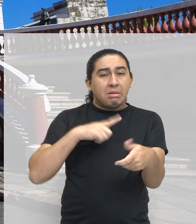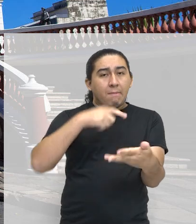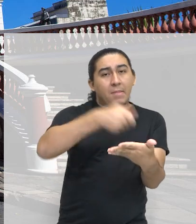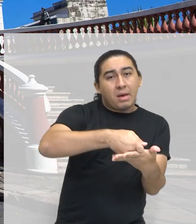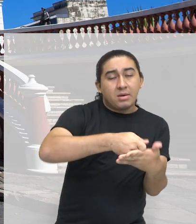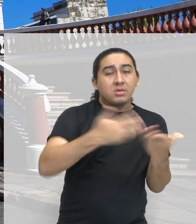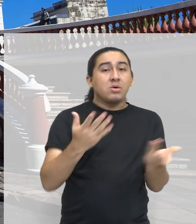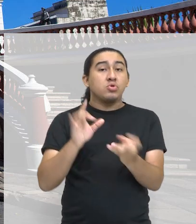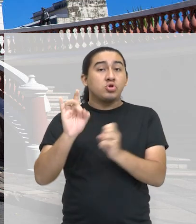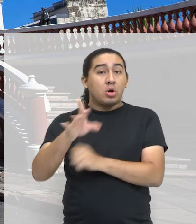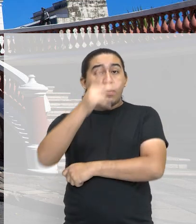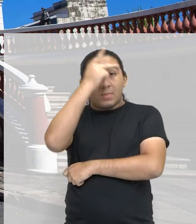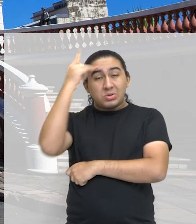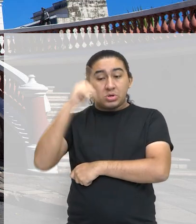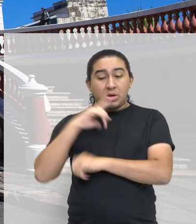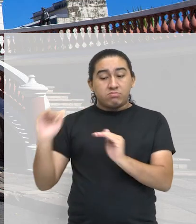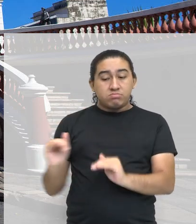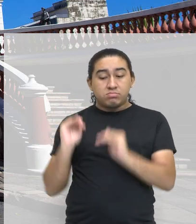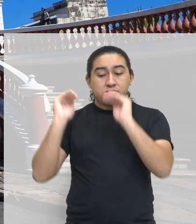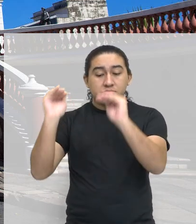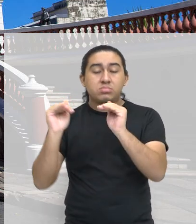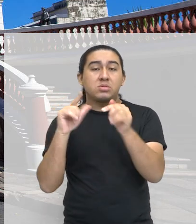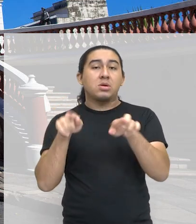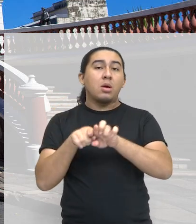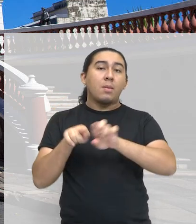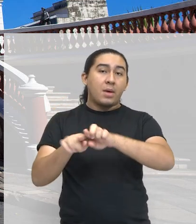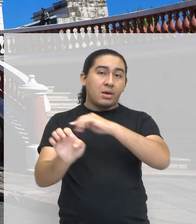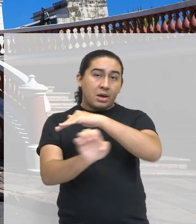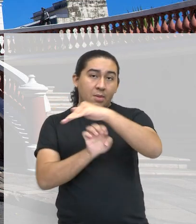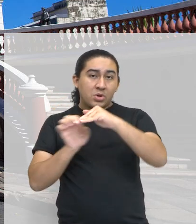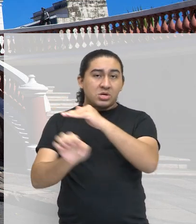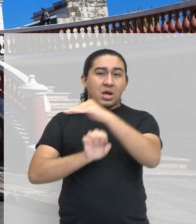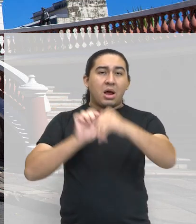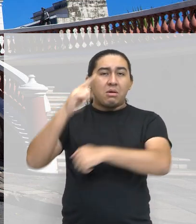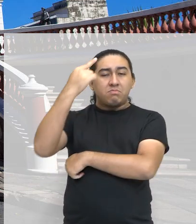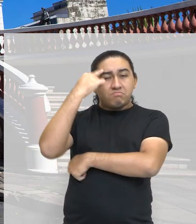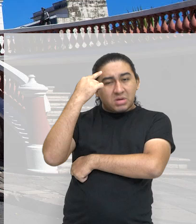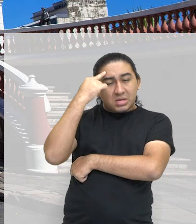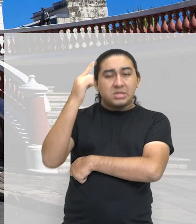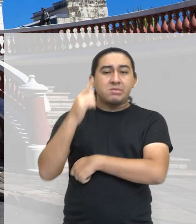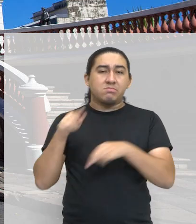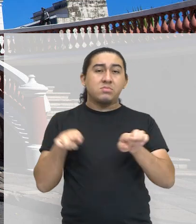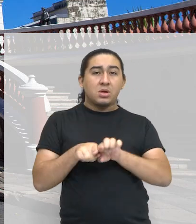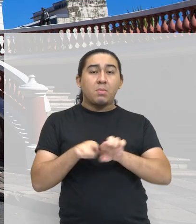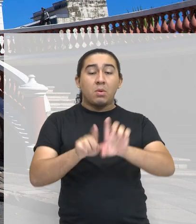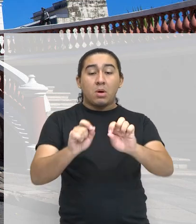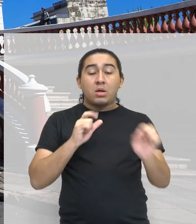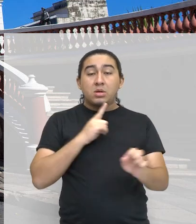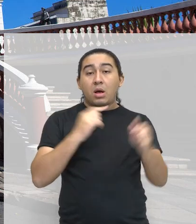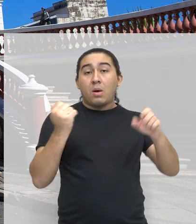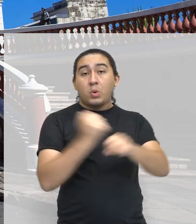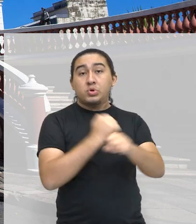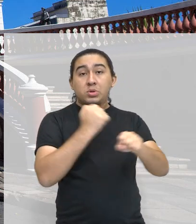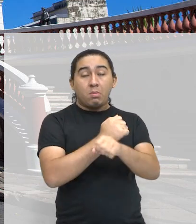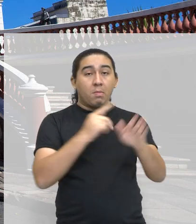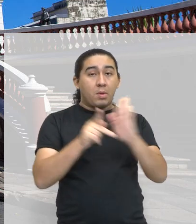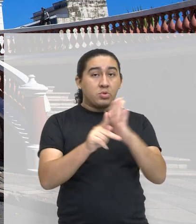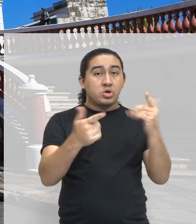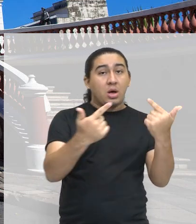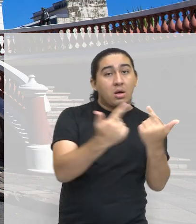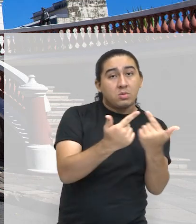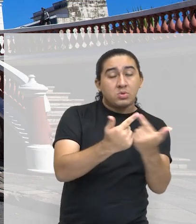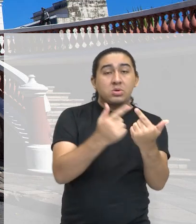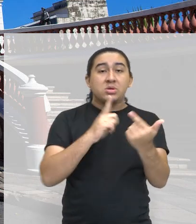construção. Então, só as pessoas nobres, como foi dito aí no texto, os empresários que visionaram, né,